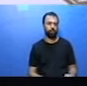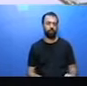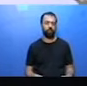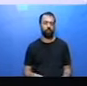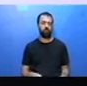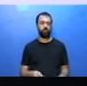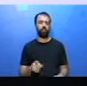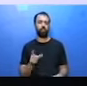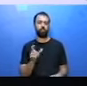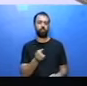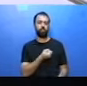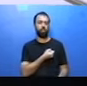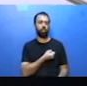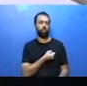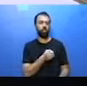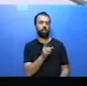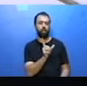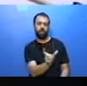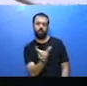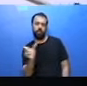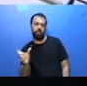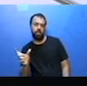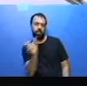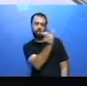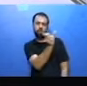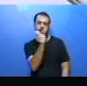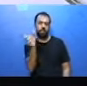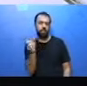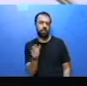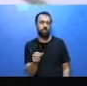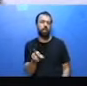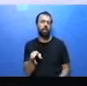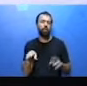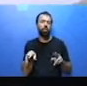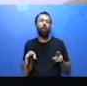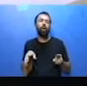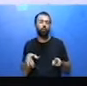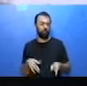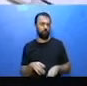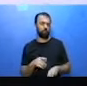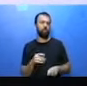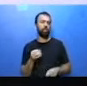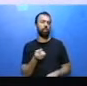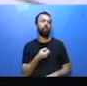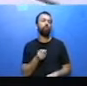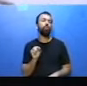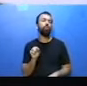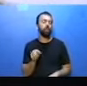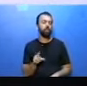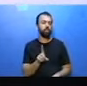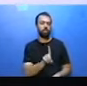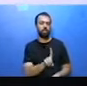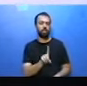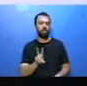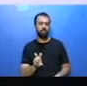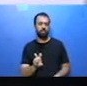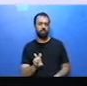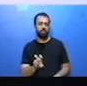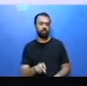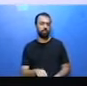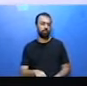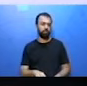algum número que se repetiu aqui sim número que foi foi o 15 tá então aquele